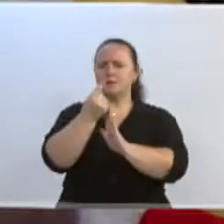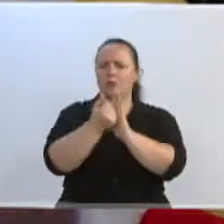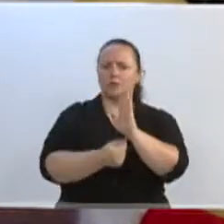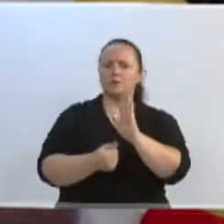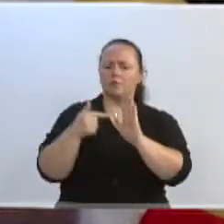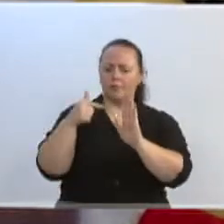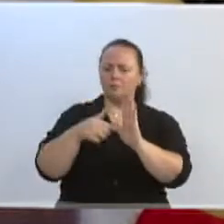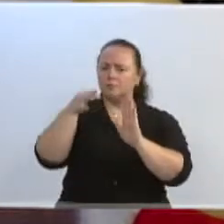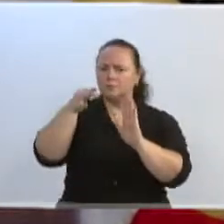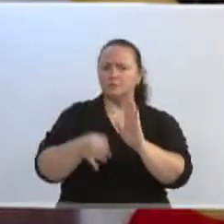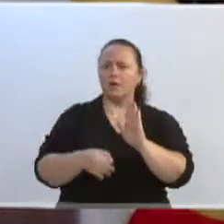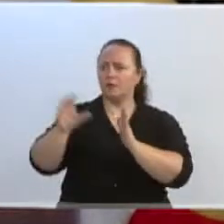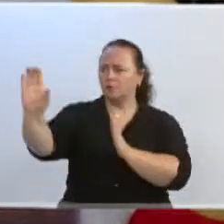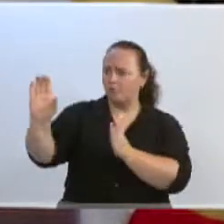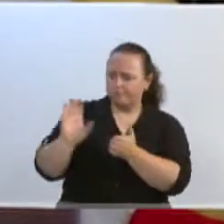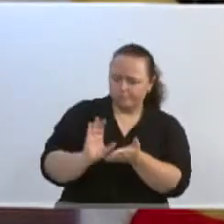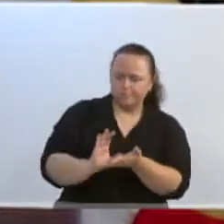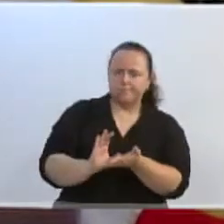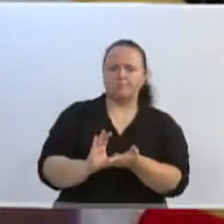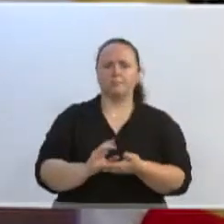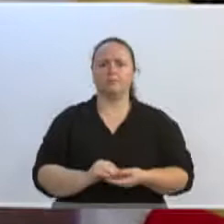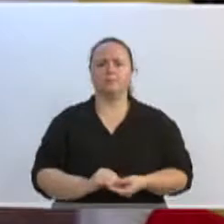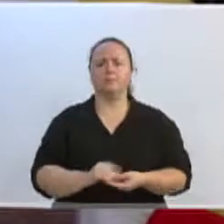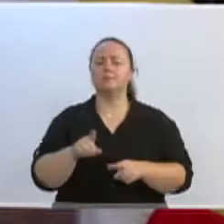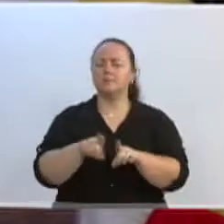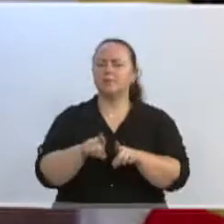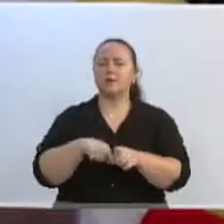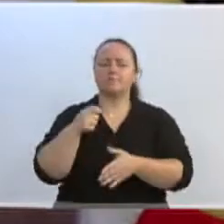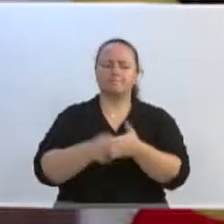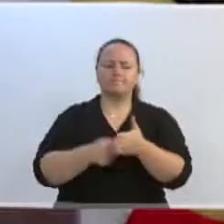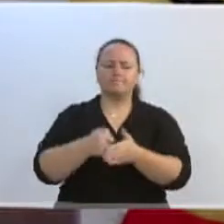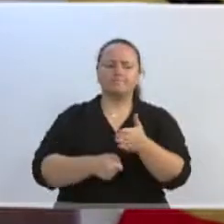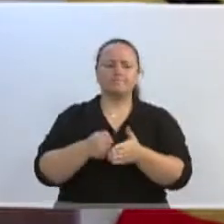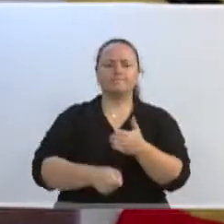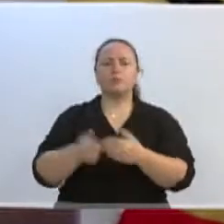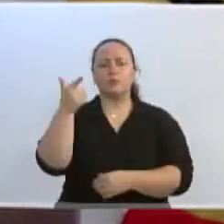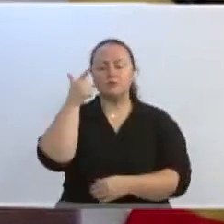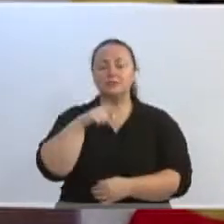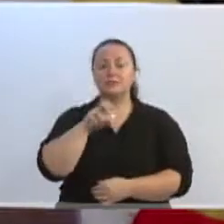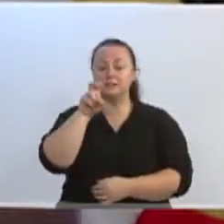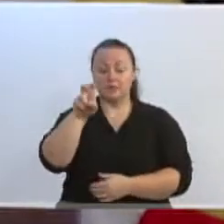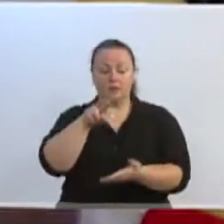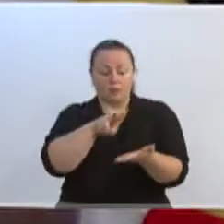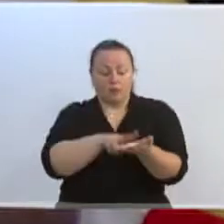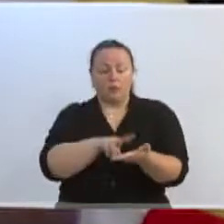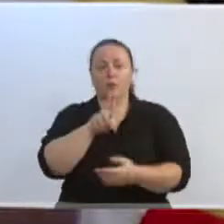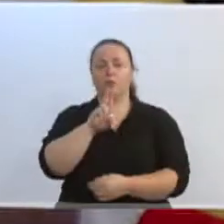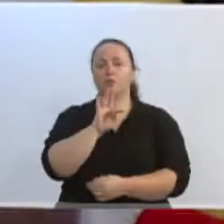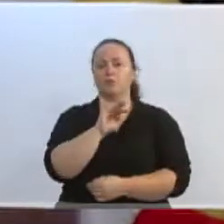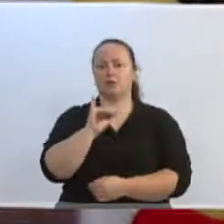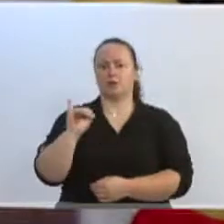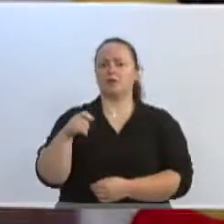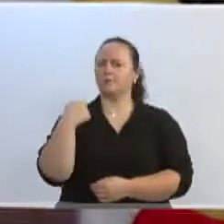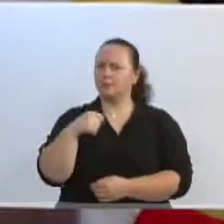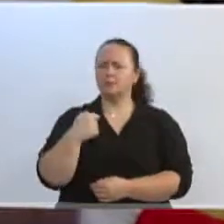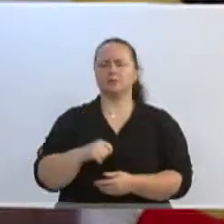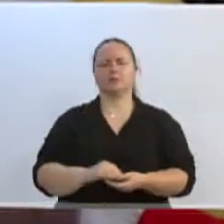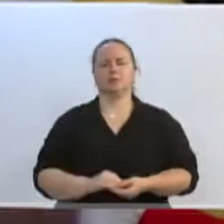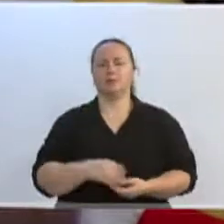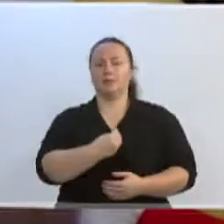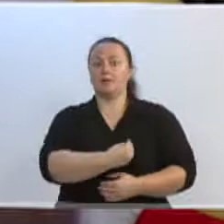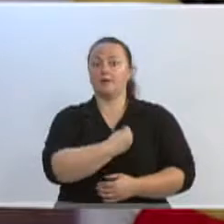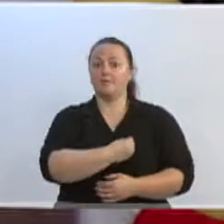lutem para habilitar os cincos leite do da uti do hospital santo antônio porque não podemos perder essa oportunidade a vida do